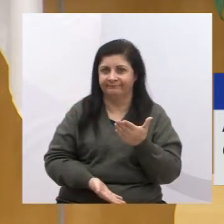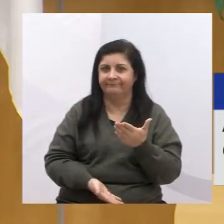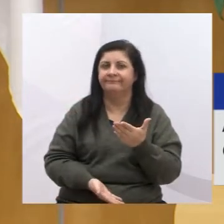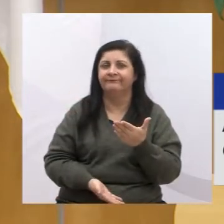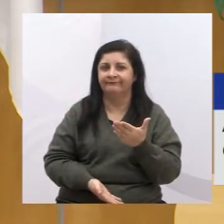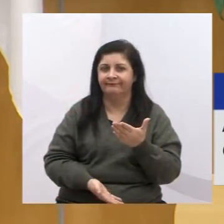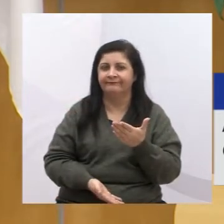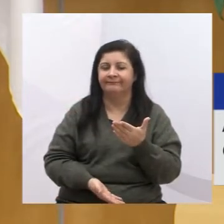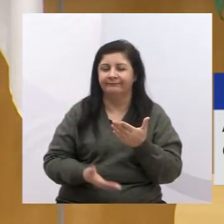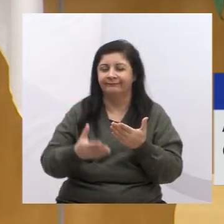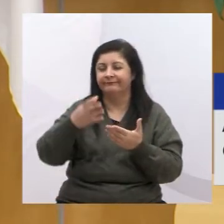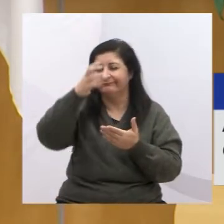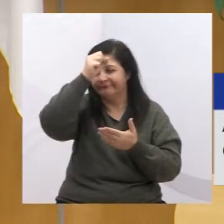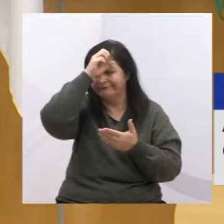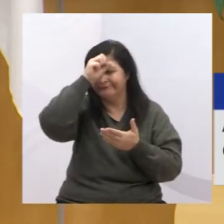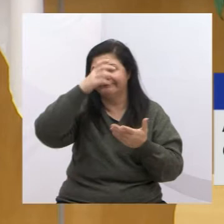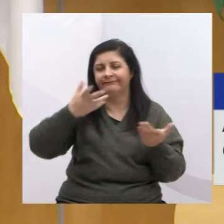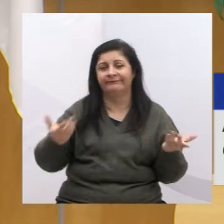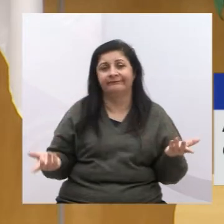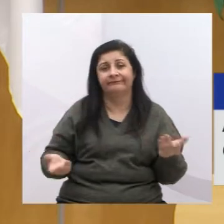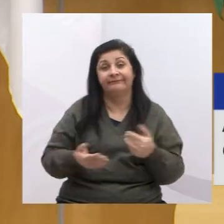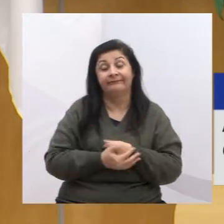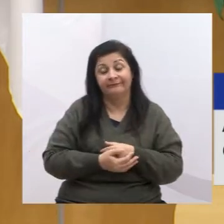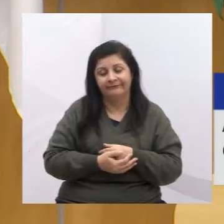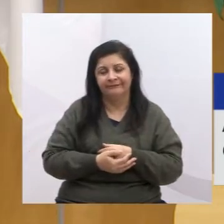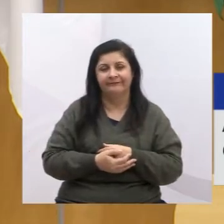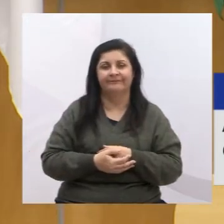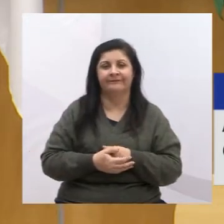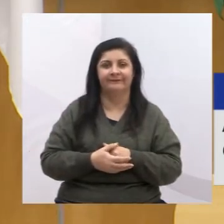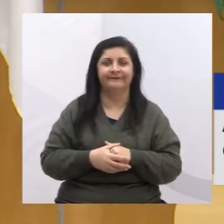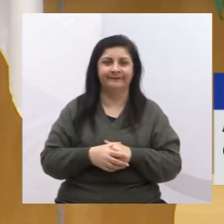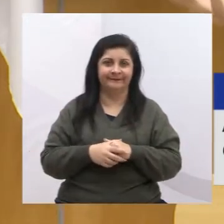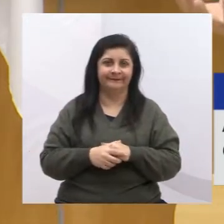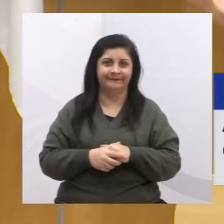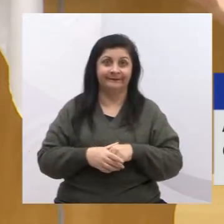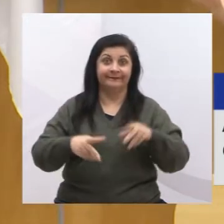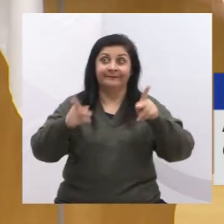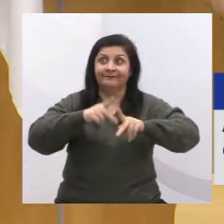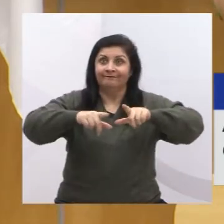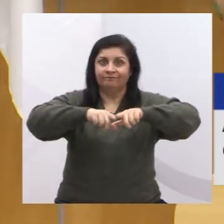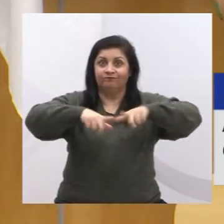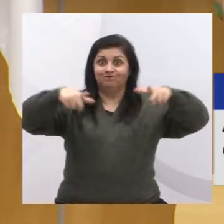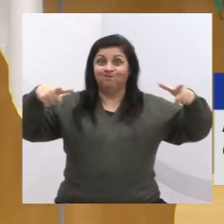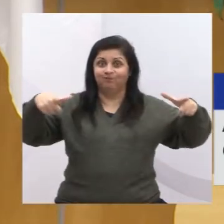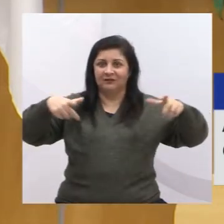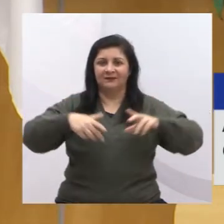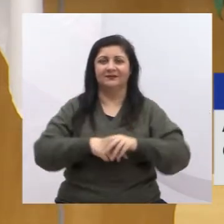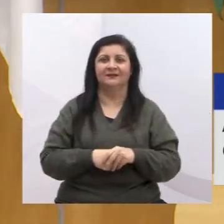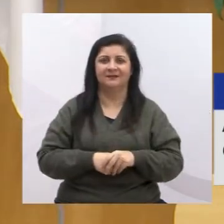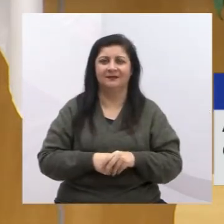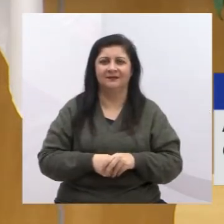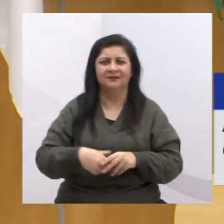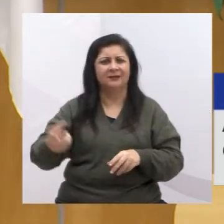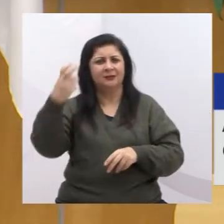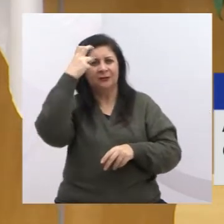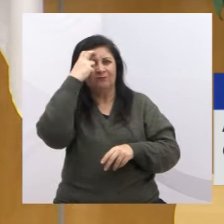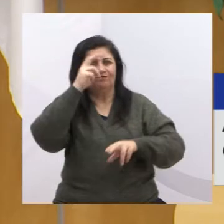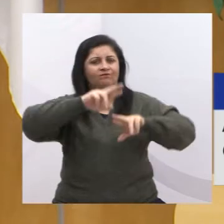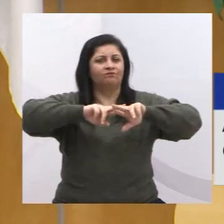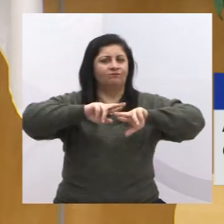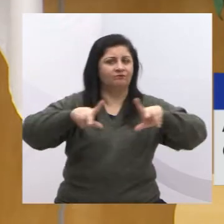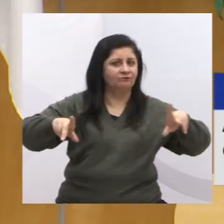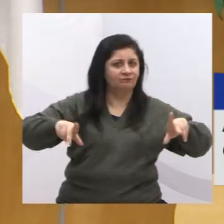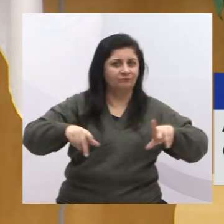Não é o que a gente gostaria, mas infelizmente a população é muito grande, as culturas são